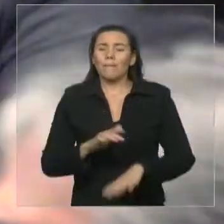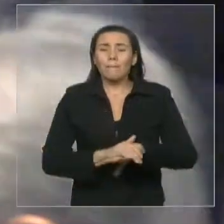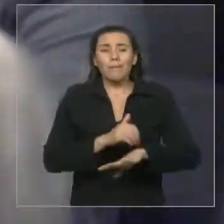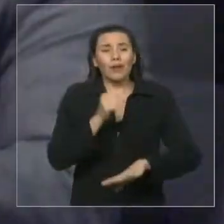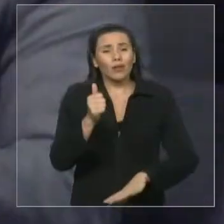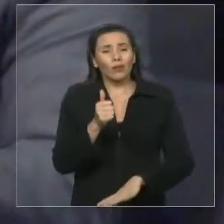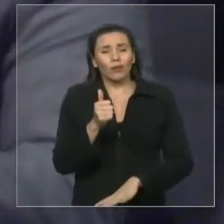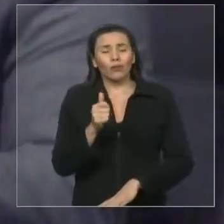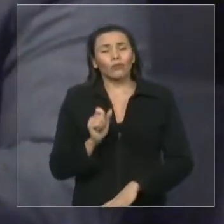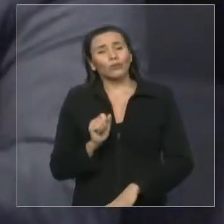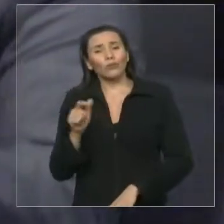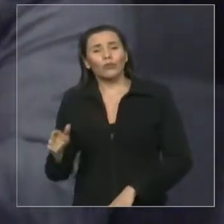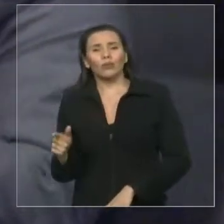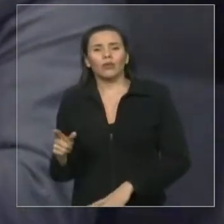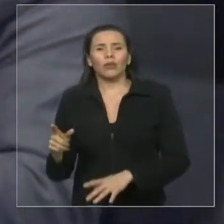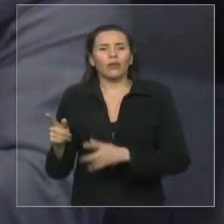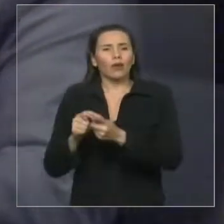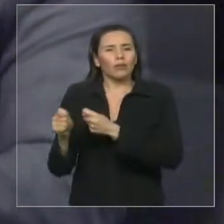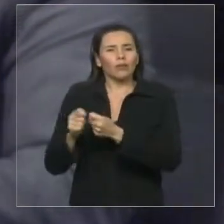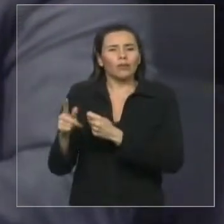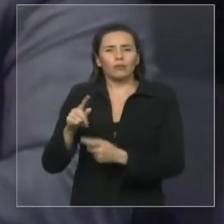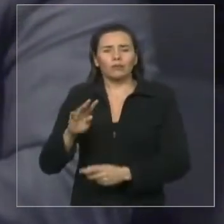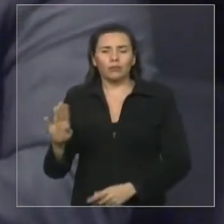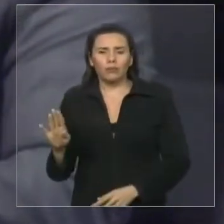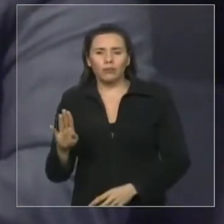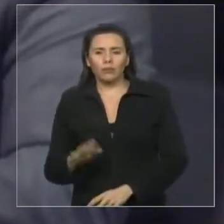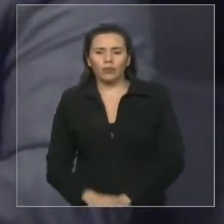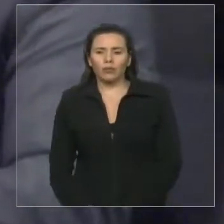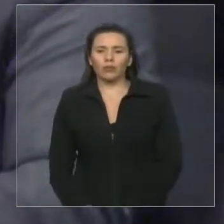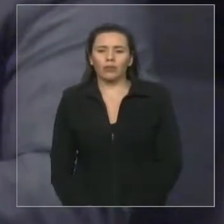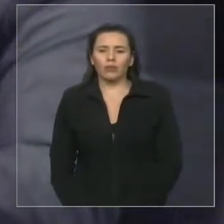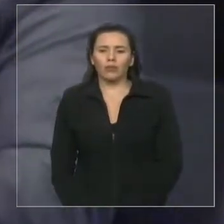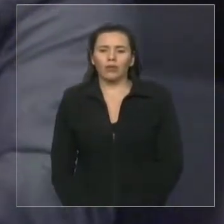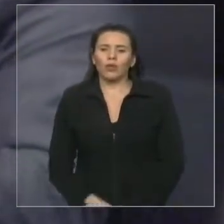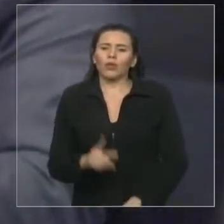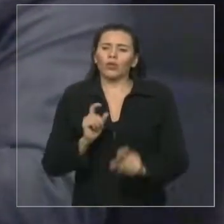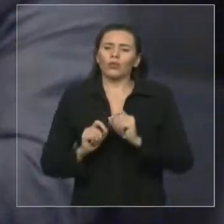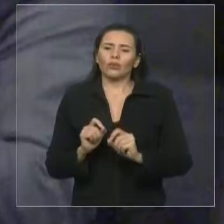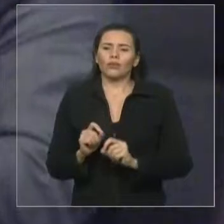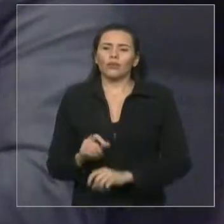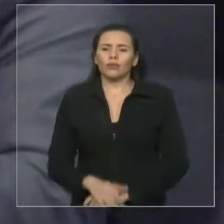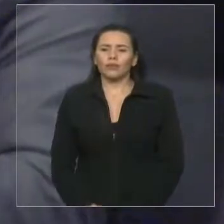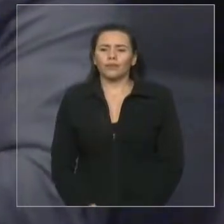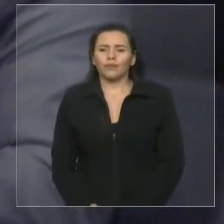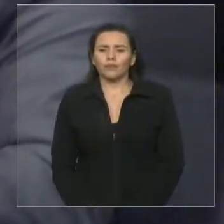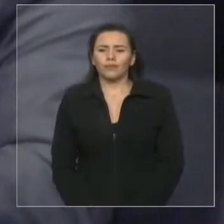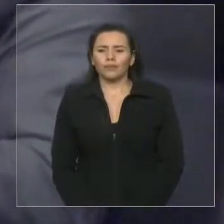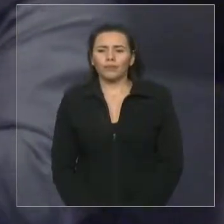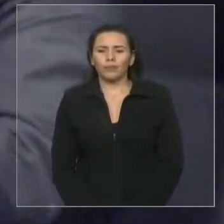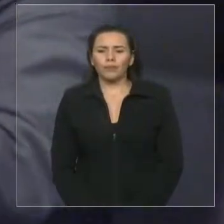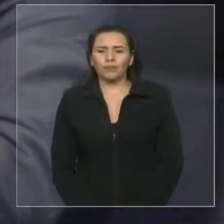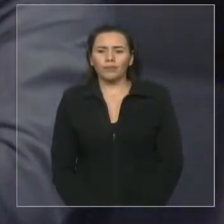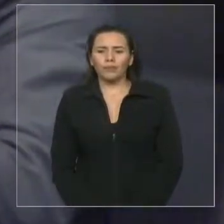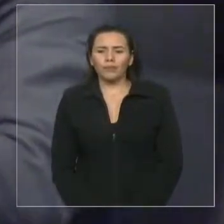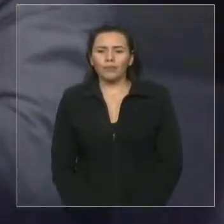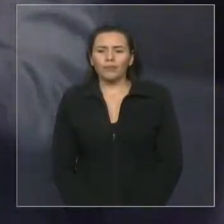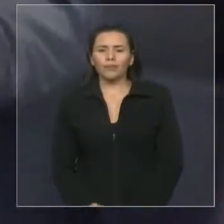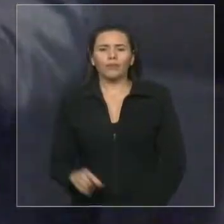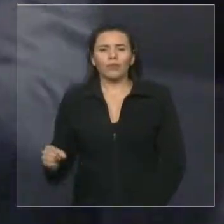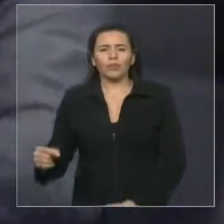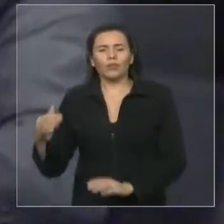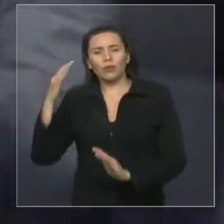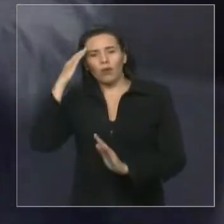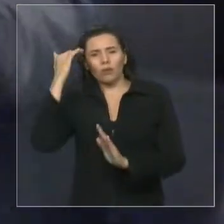pública, puramente pública, que tem a necessidade de ser regida pela legislação